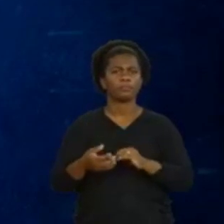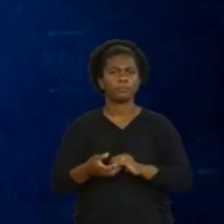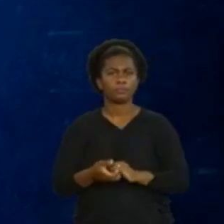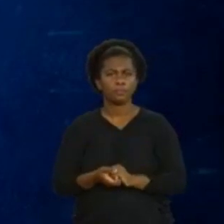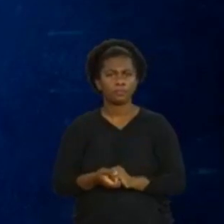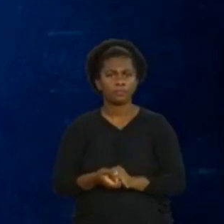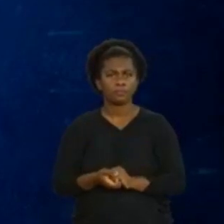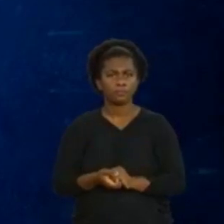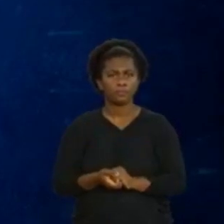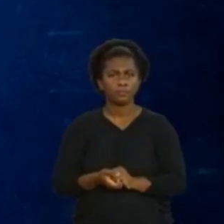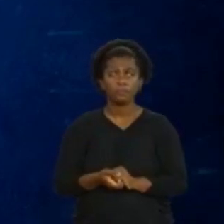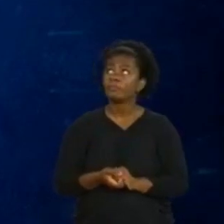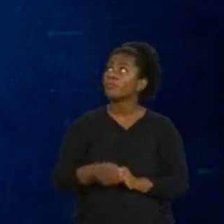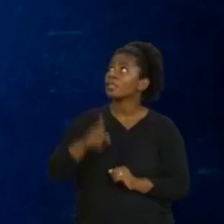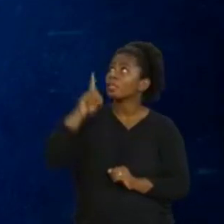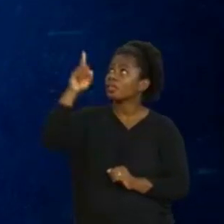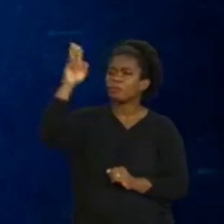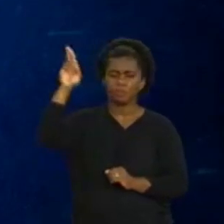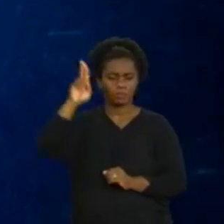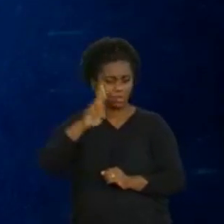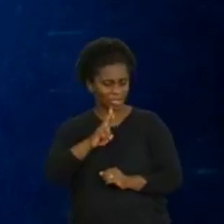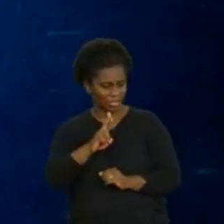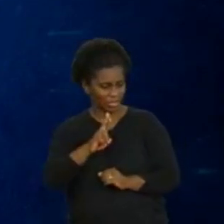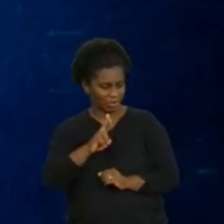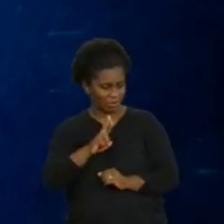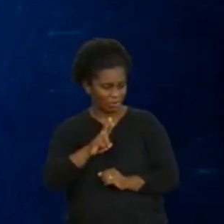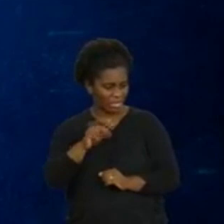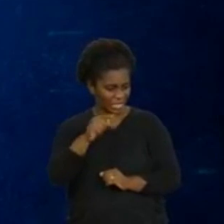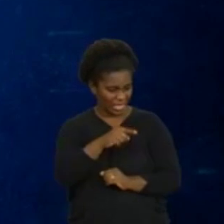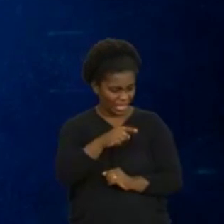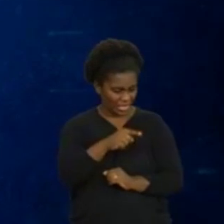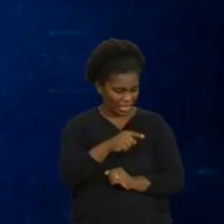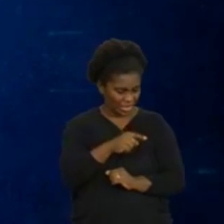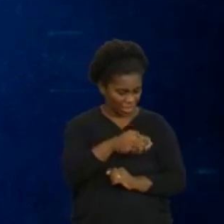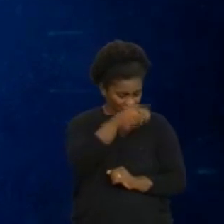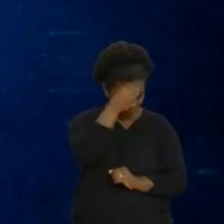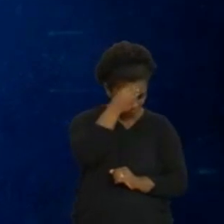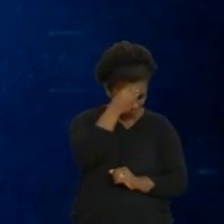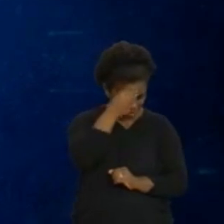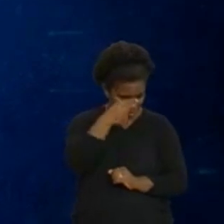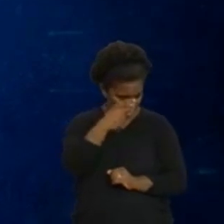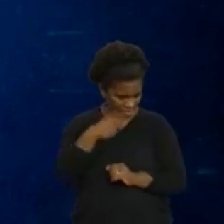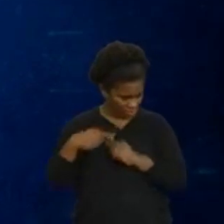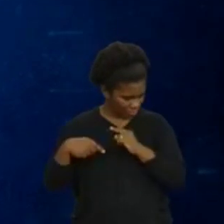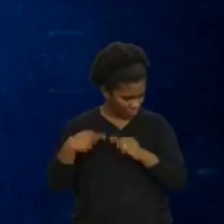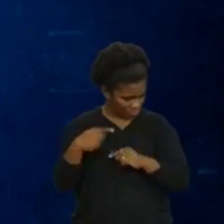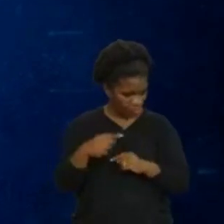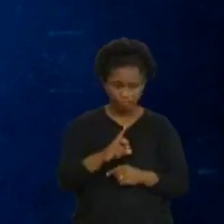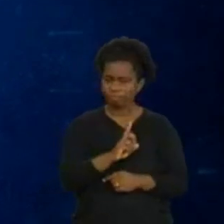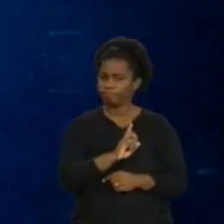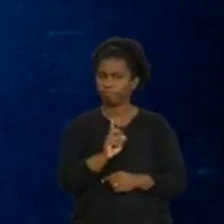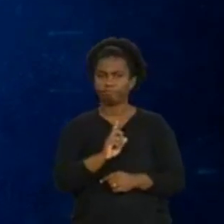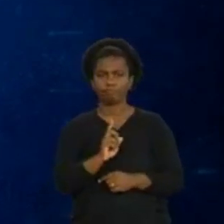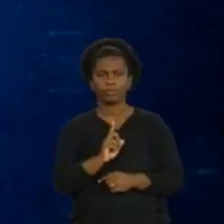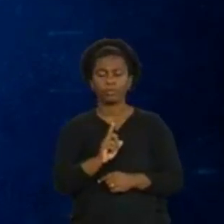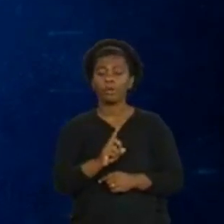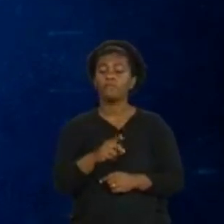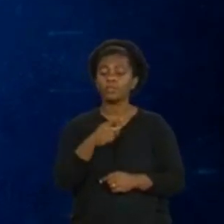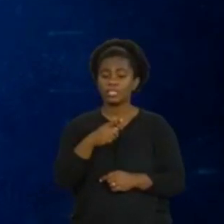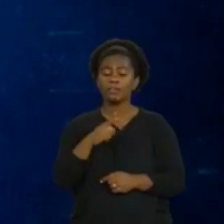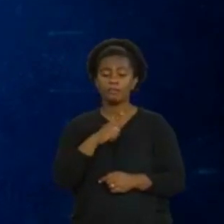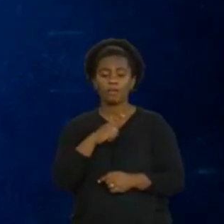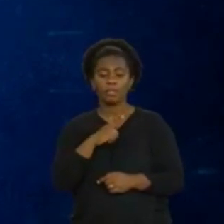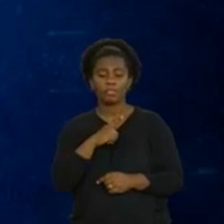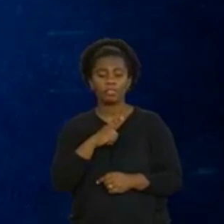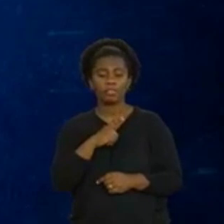não será o teu herdeiro, mas aquele que das tuas entranhas sair,